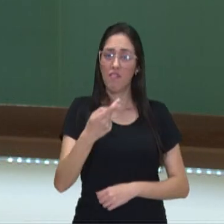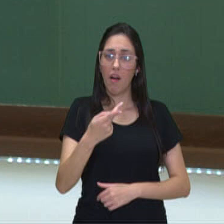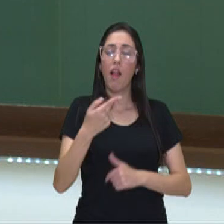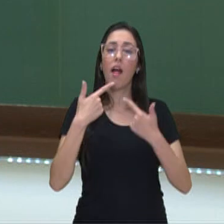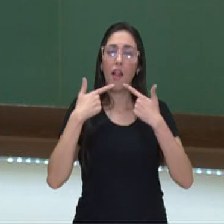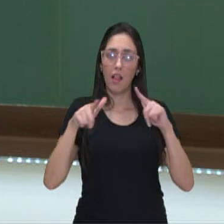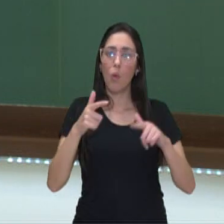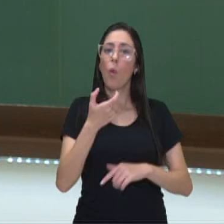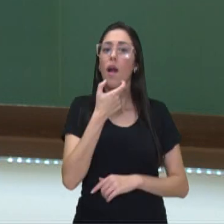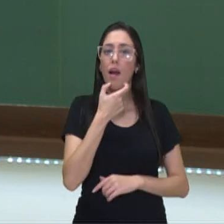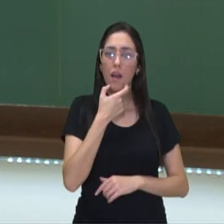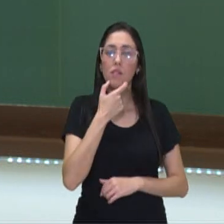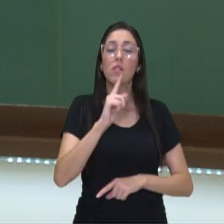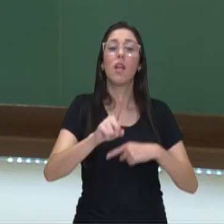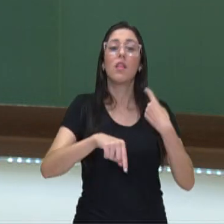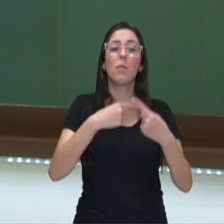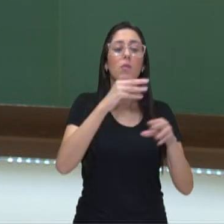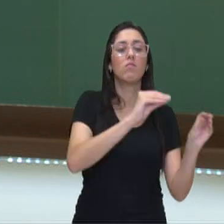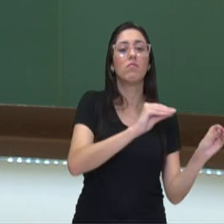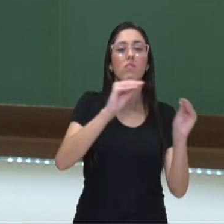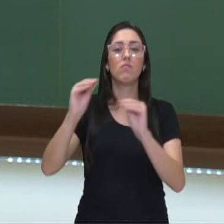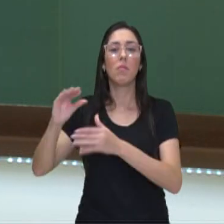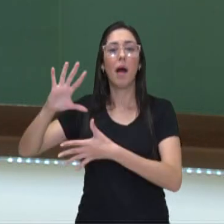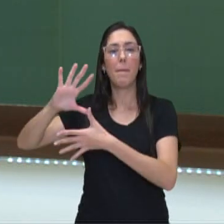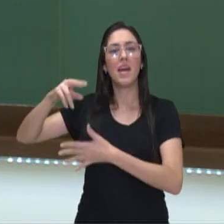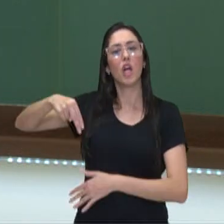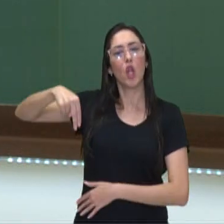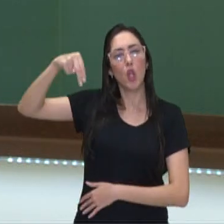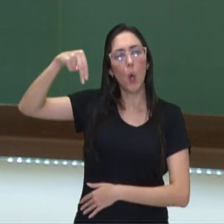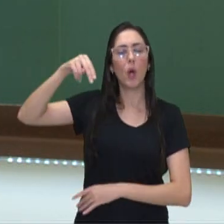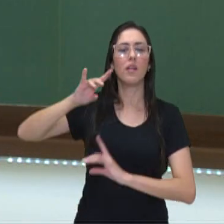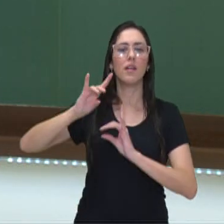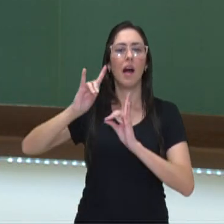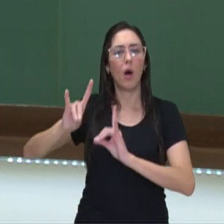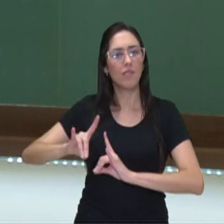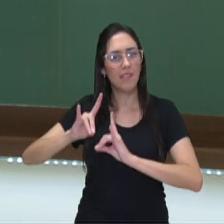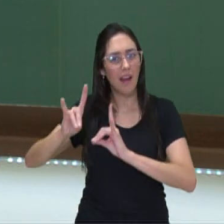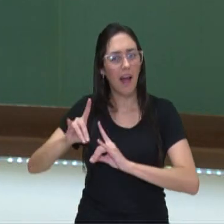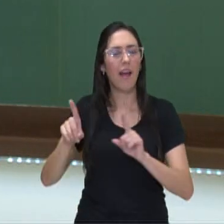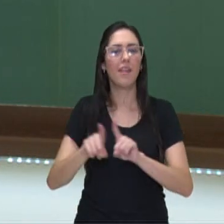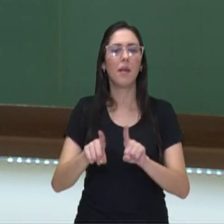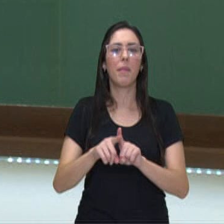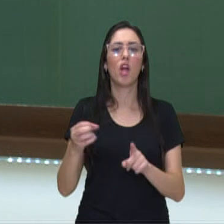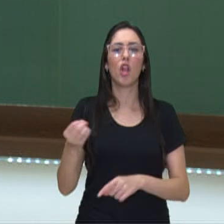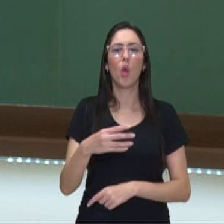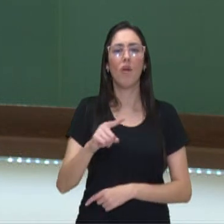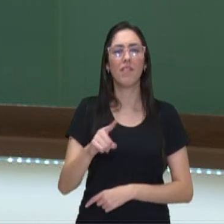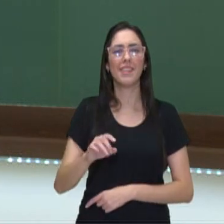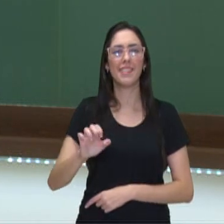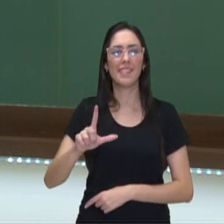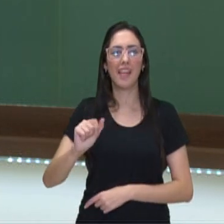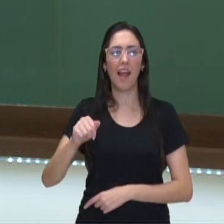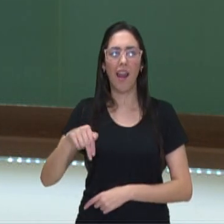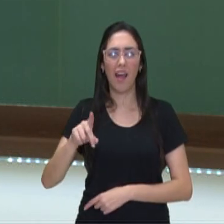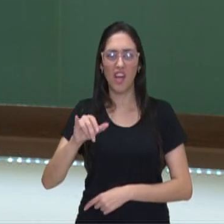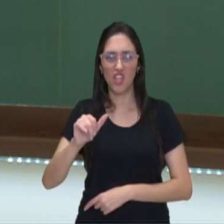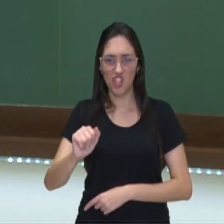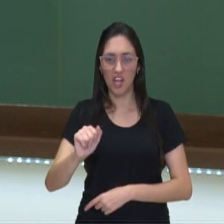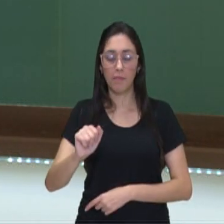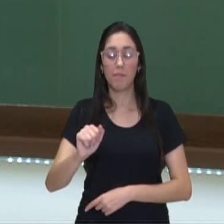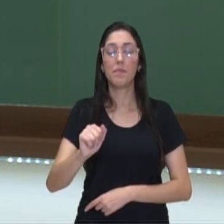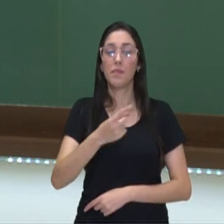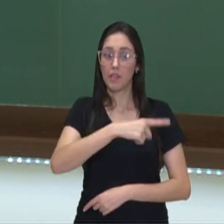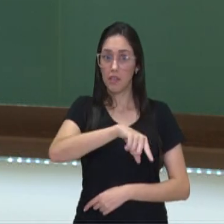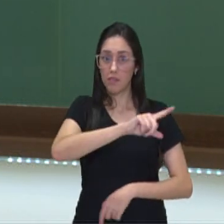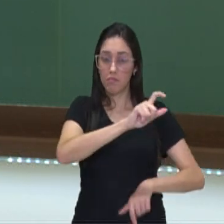migraram para América do Norte, para a Austrália e para Nova Zelândia. Isso fez com que eles, como falantes de